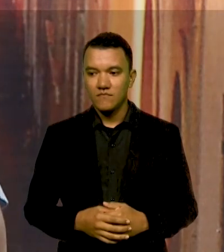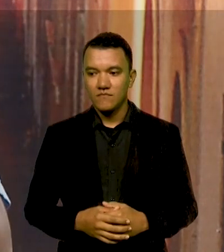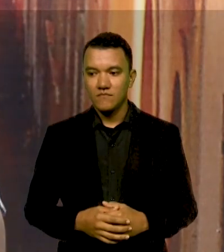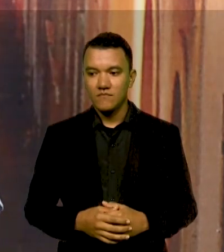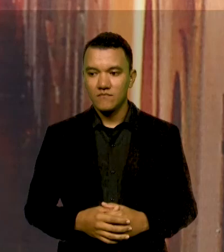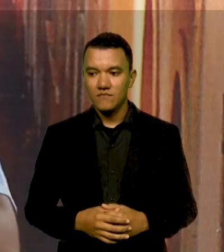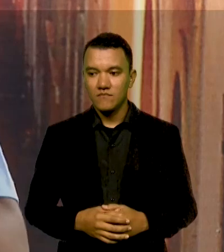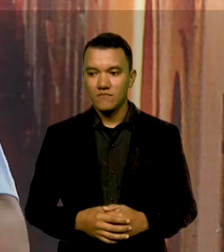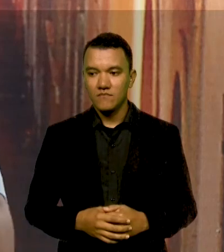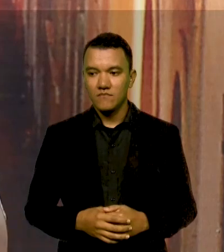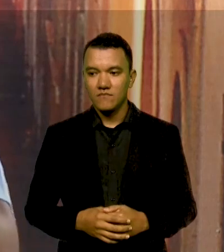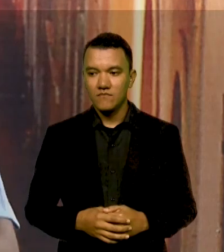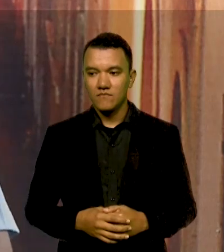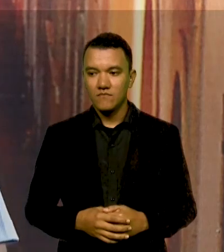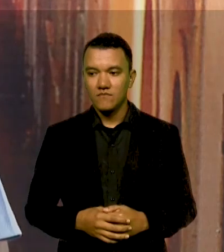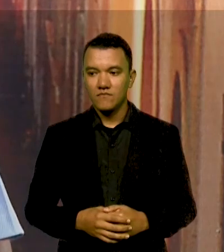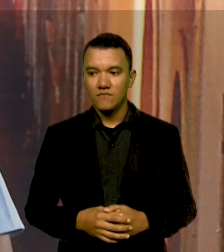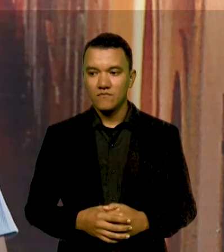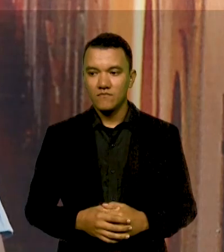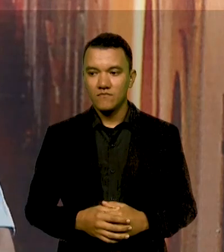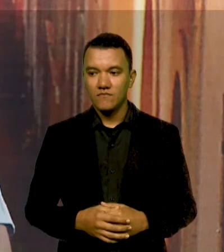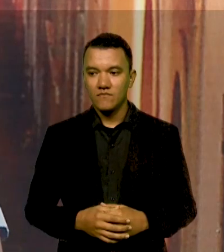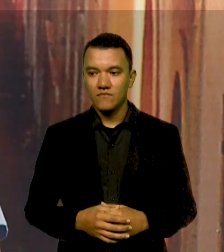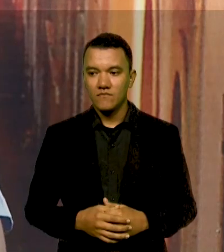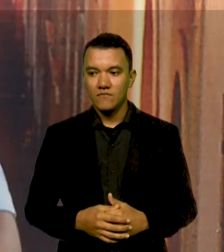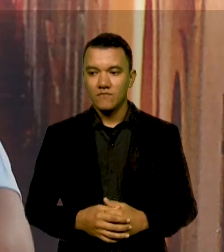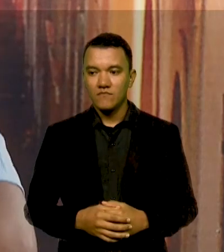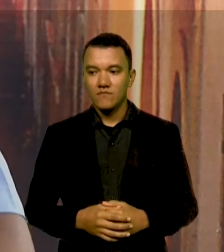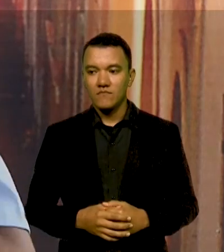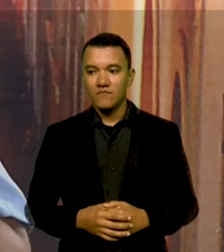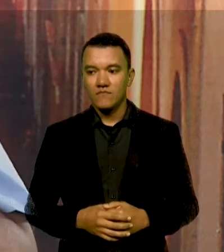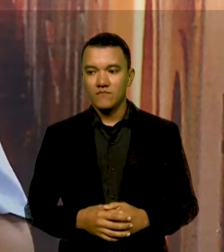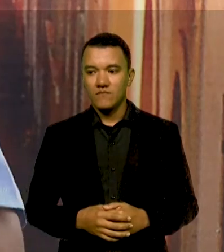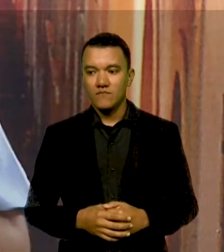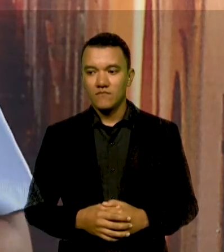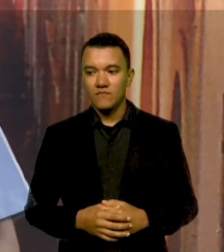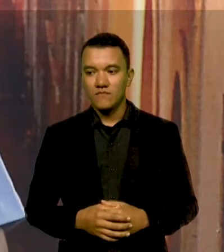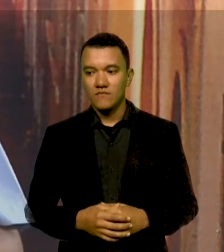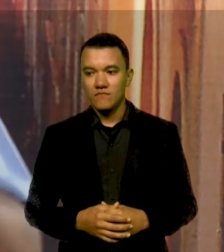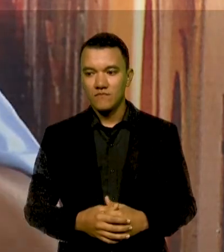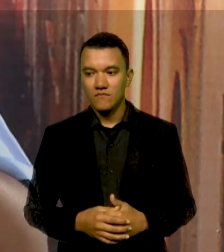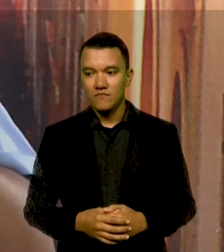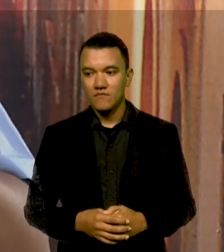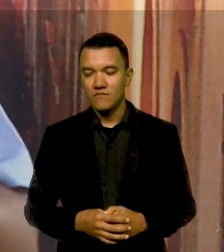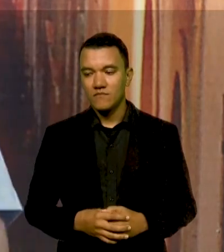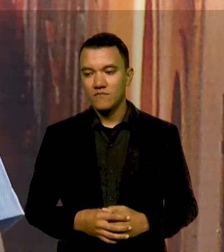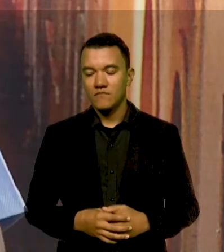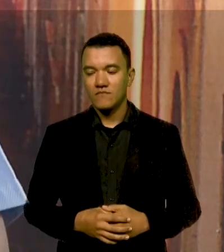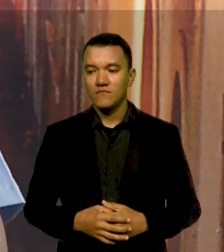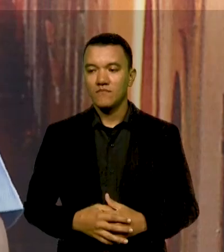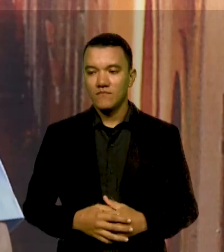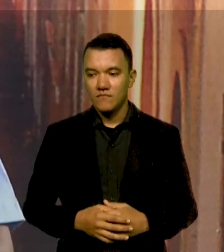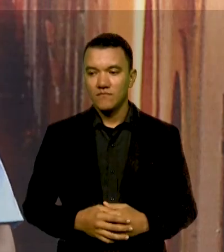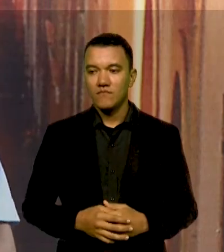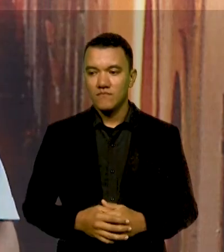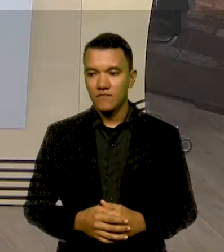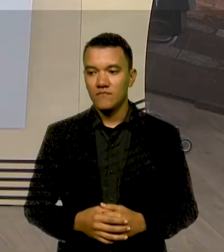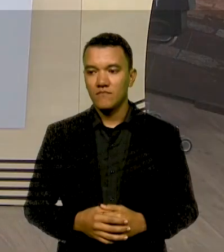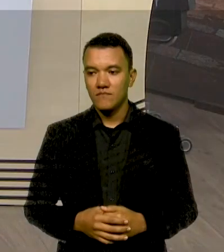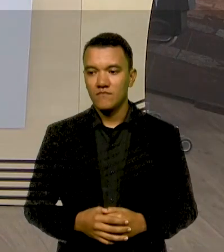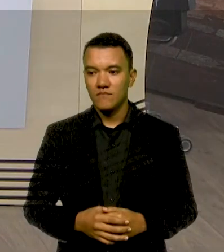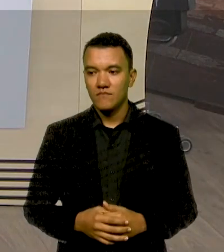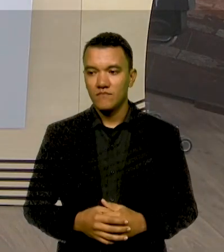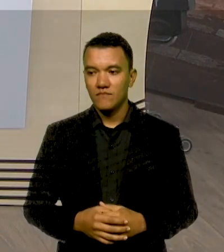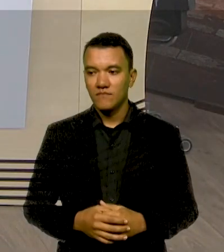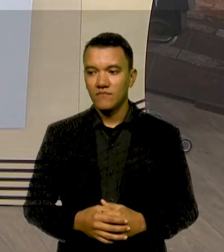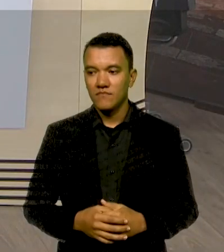faculdade de administração, já com a presença do intérprete de Libras desde o terceiro ano do ensino médio. Antes, só com o uso da língua portuguesa